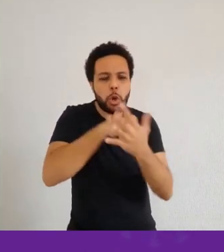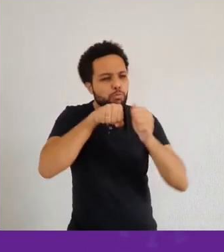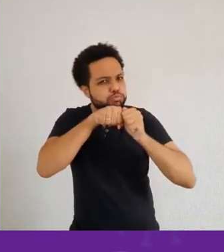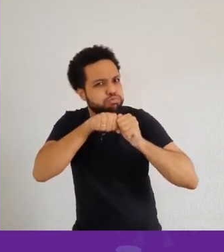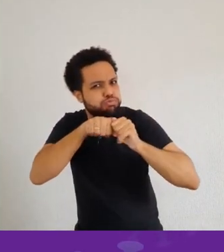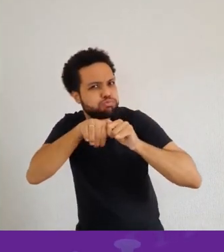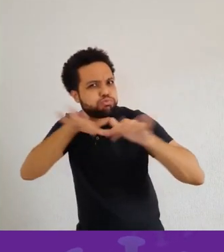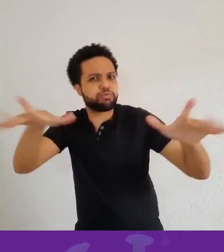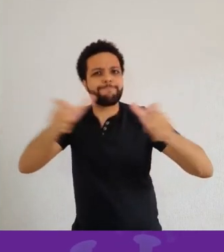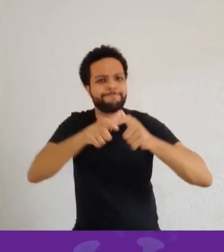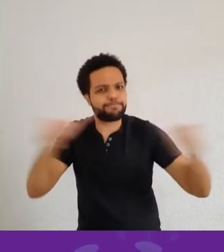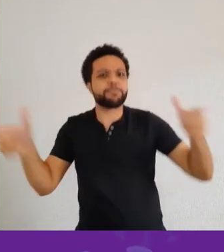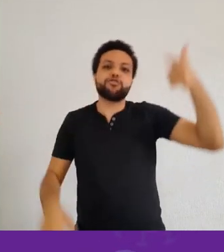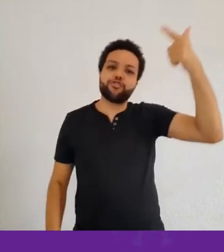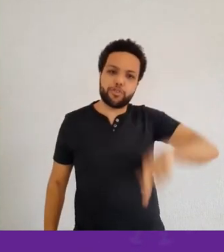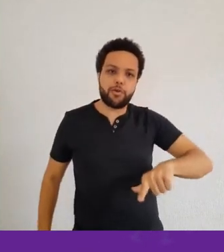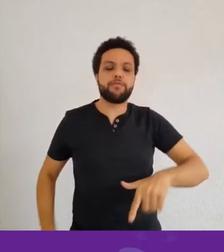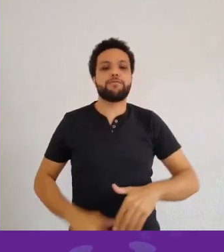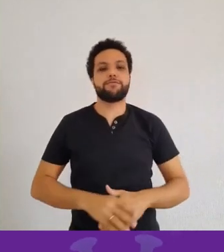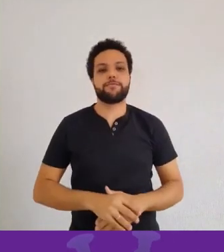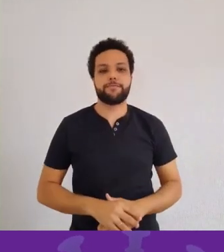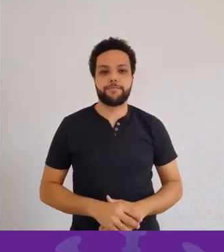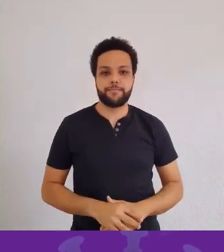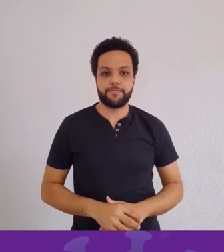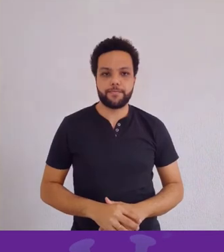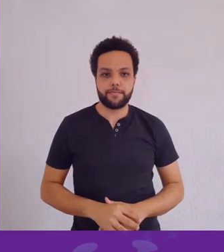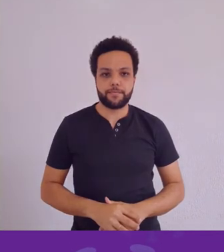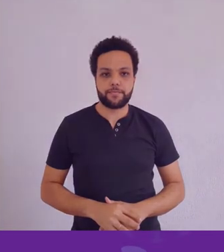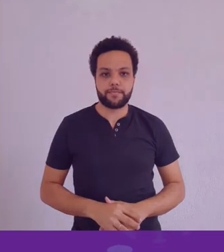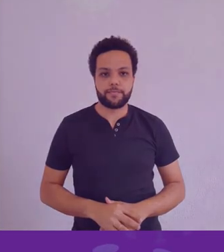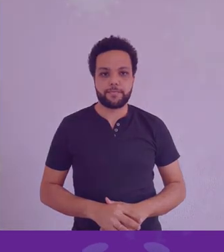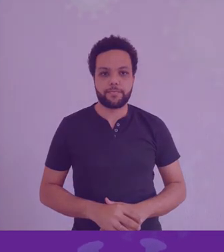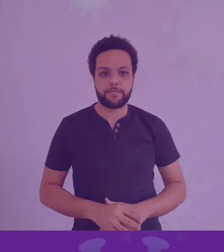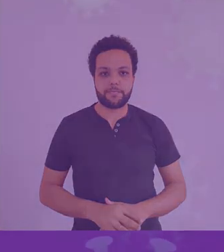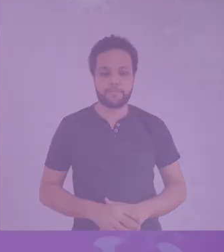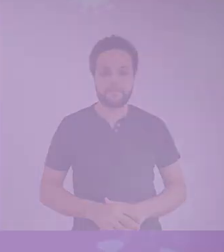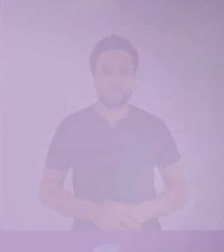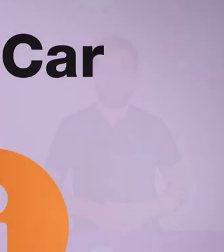antes que ele se espalhe e formam a nova onda